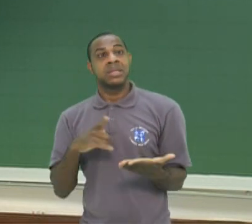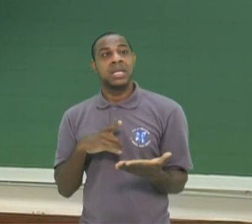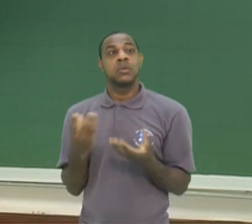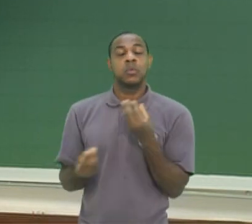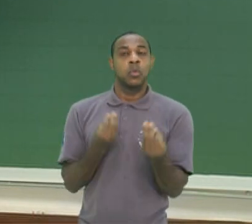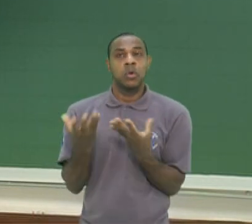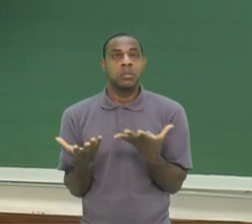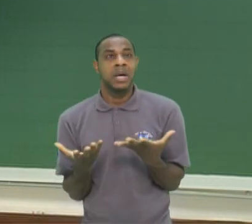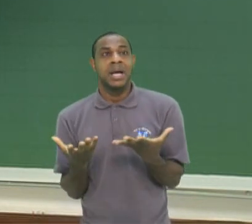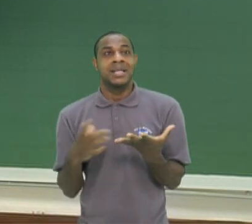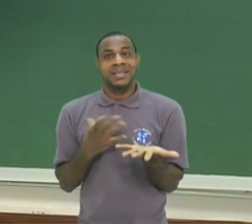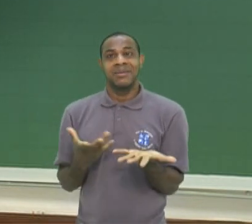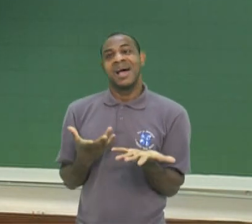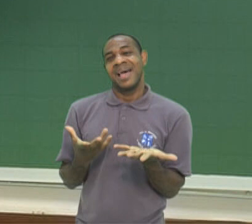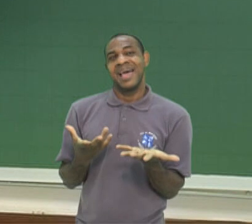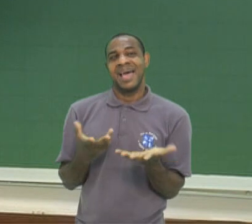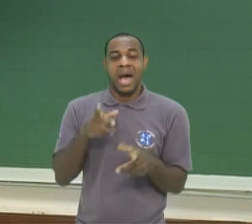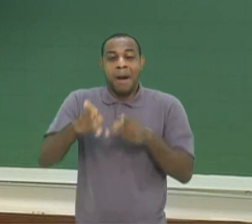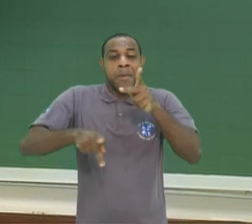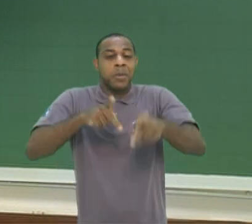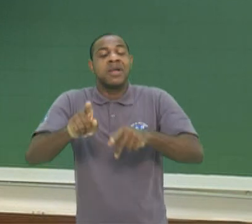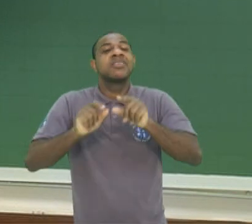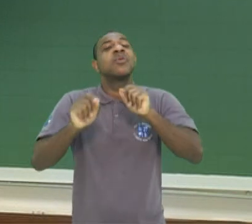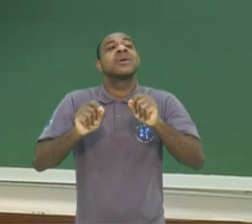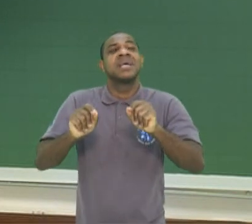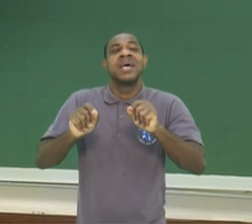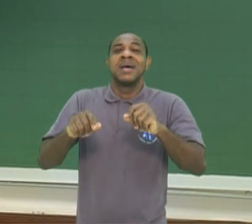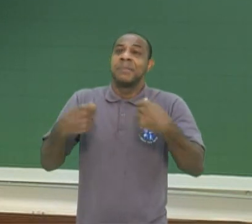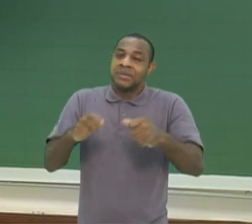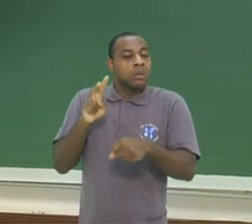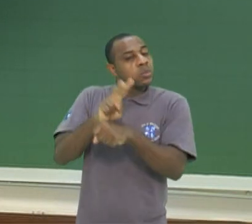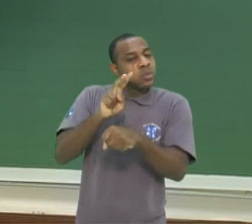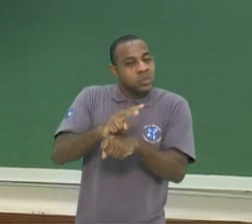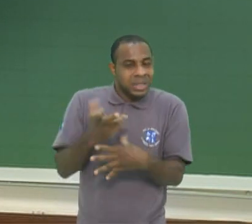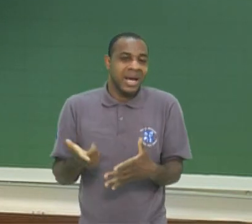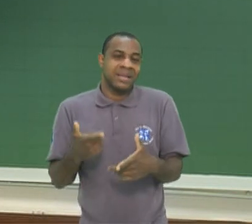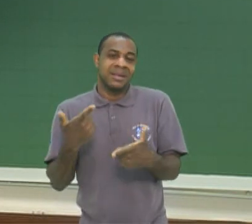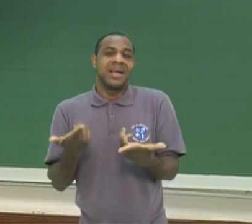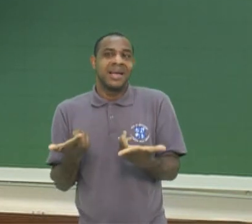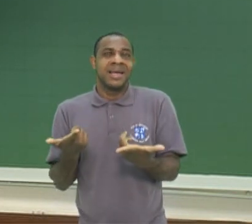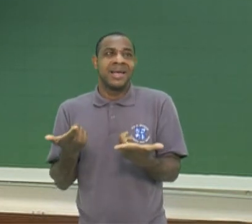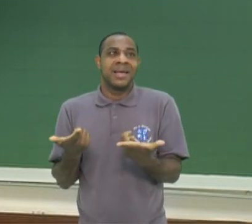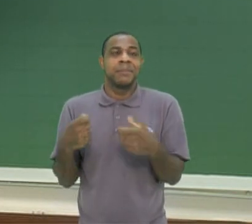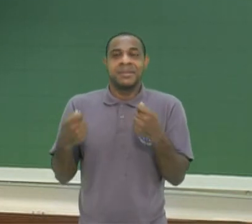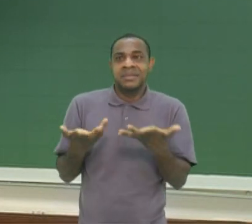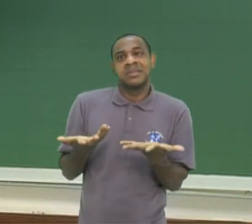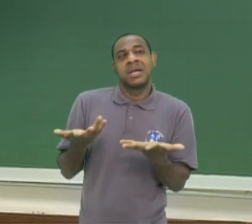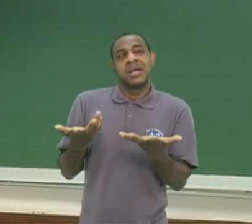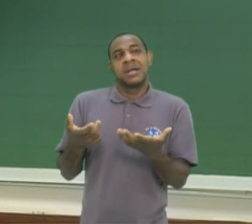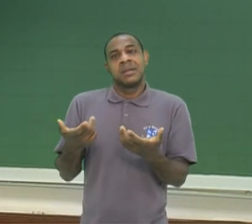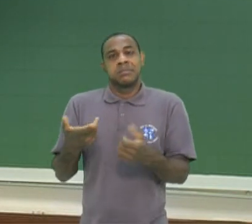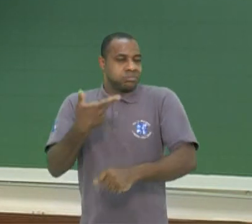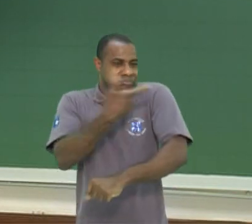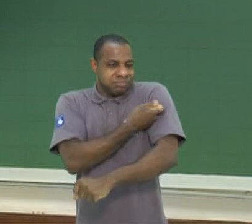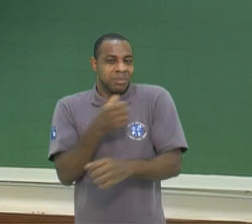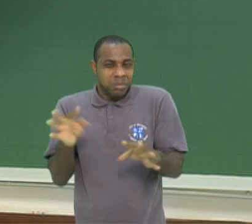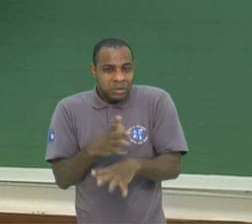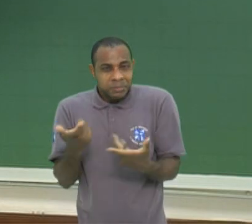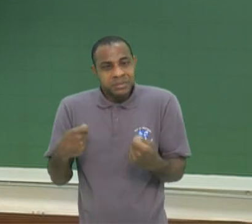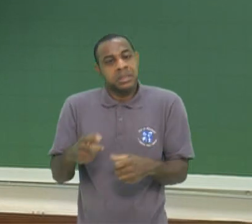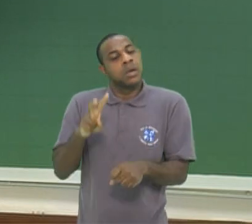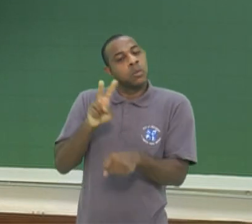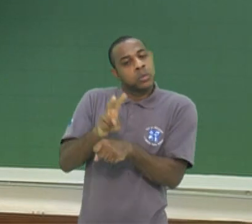uma negligência da população em levar os pequenos à vacinação, ou mesmo depois de adultos, a